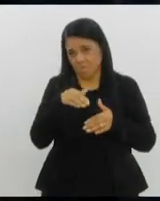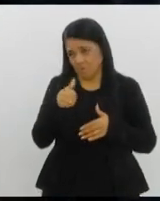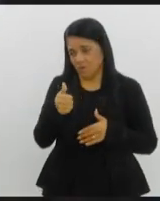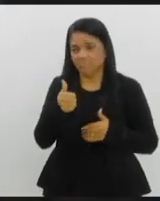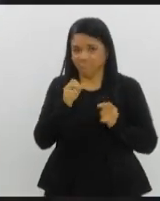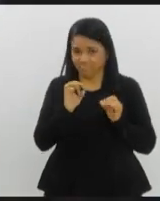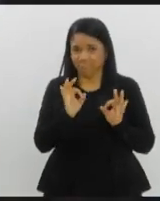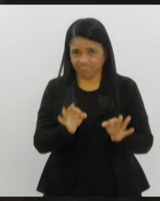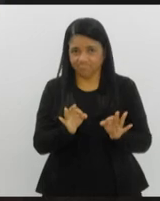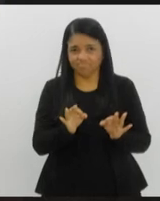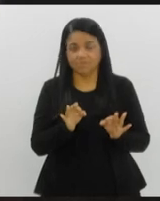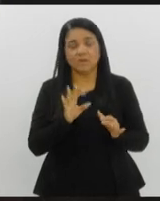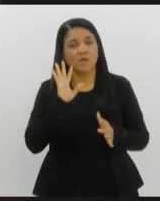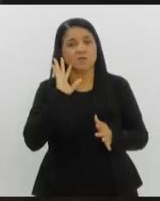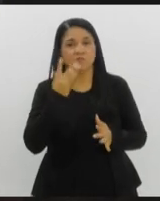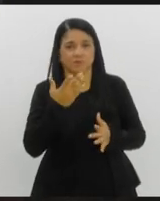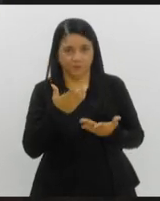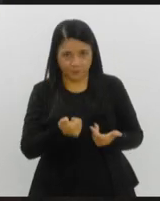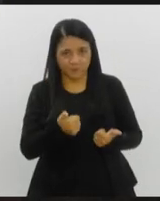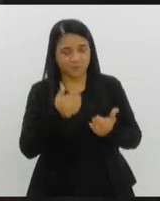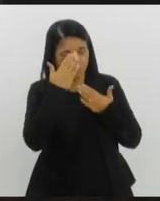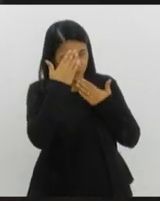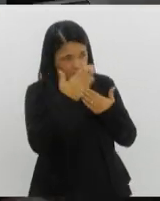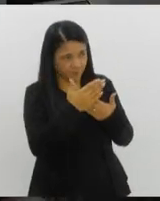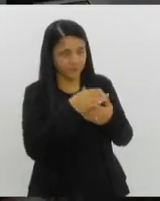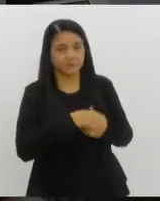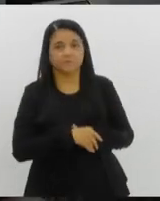mais prudente. Então, está resolvido. Obrigado.